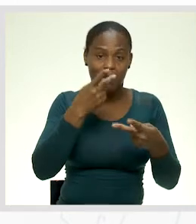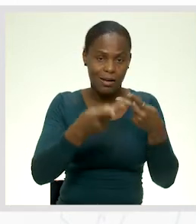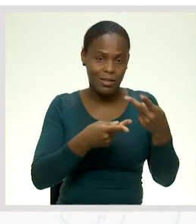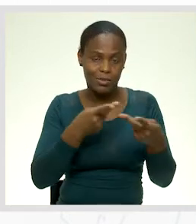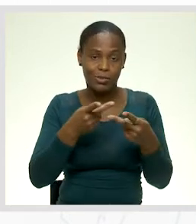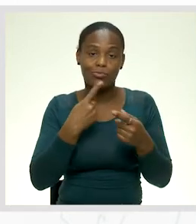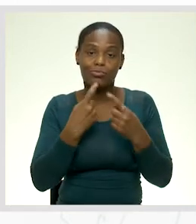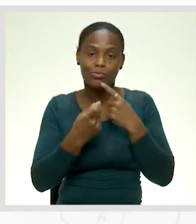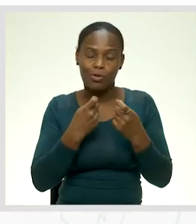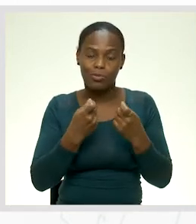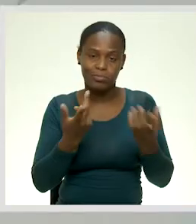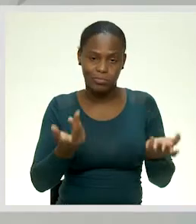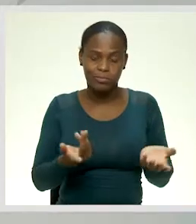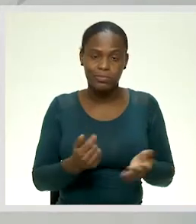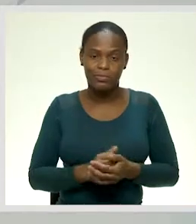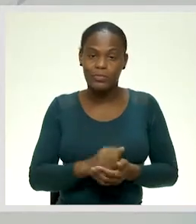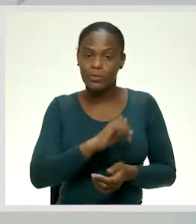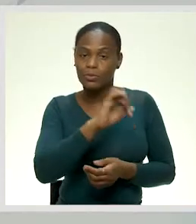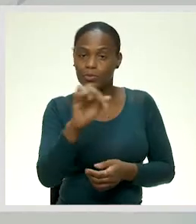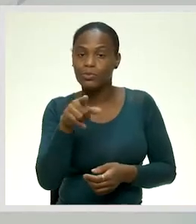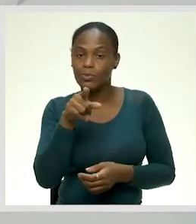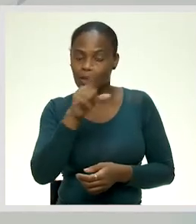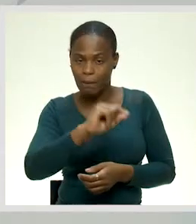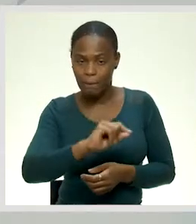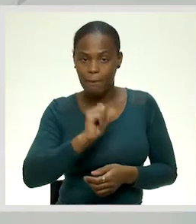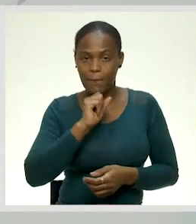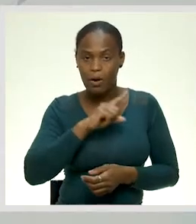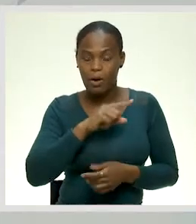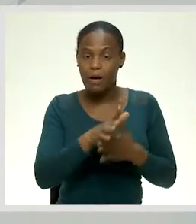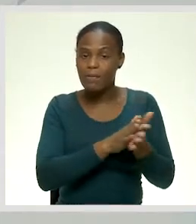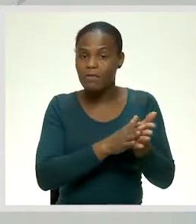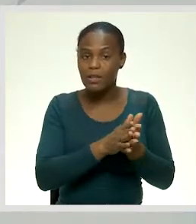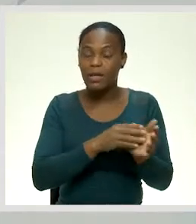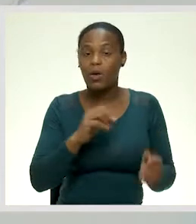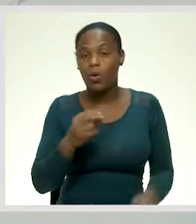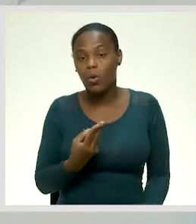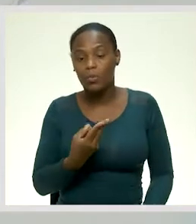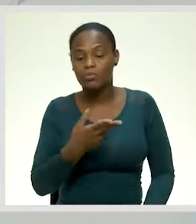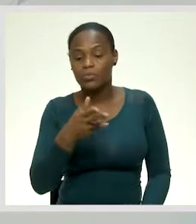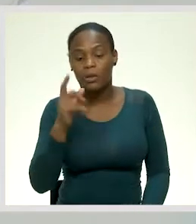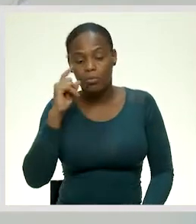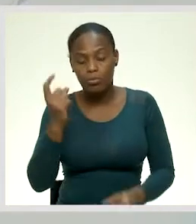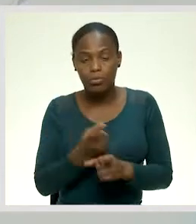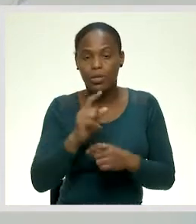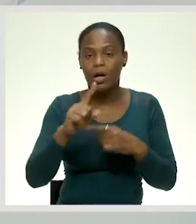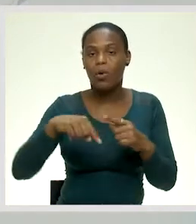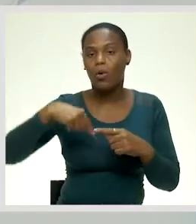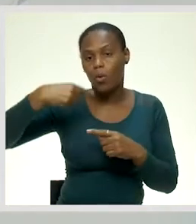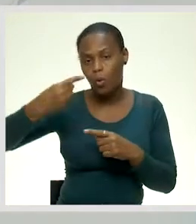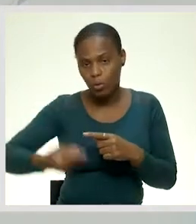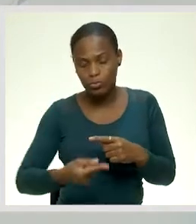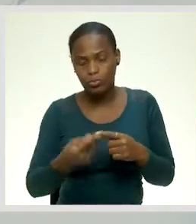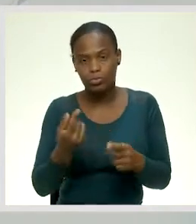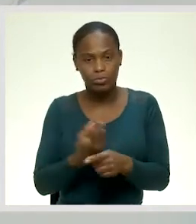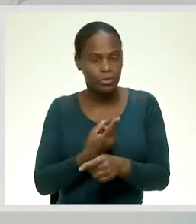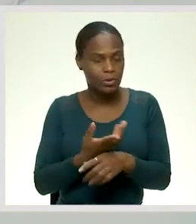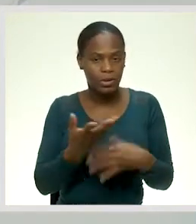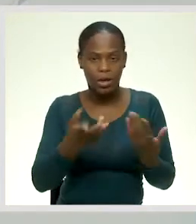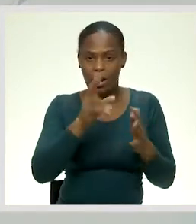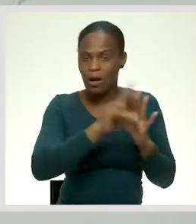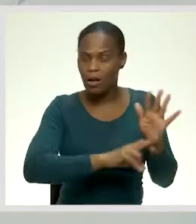questionários. Você também poderá aproveitar ou procurar outros relatórios, ler